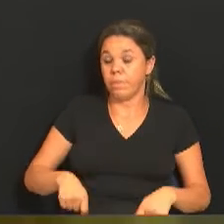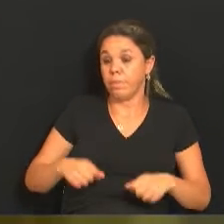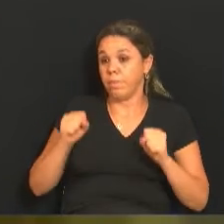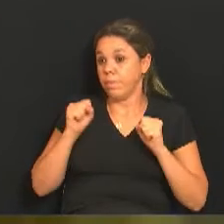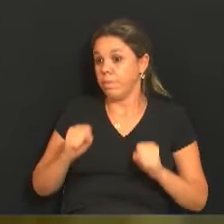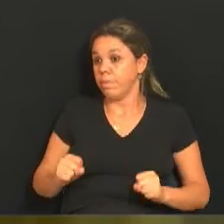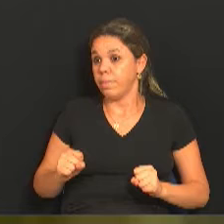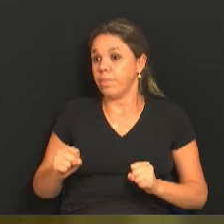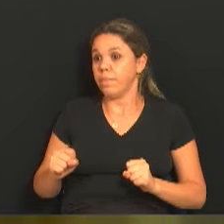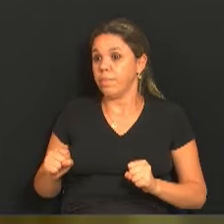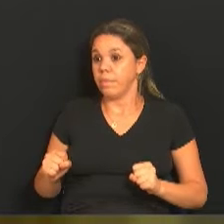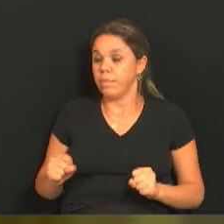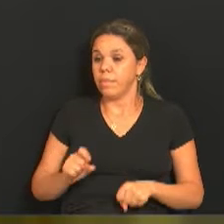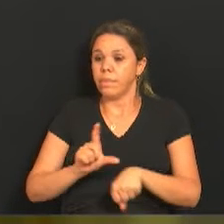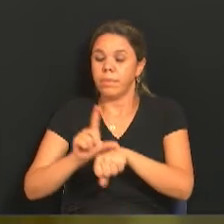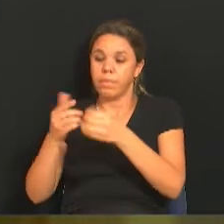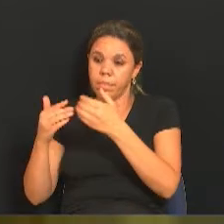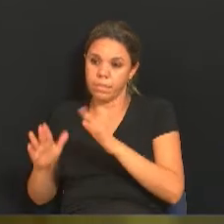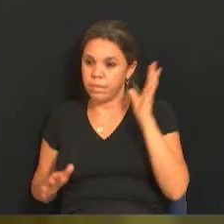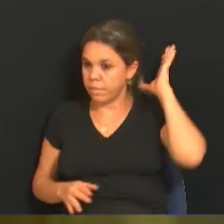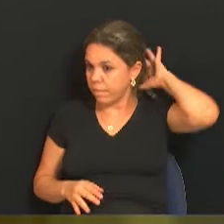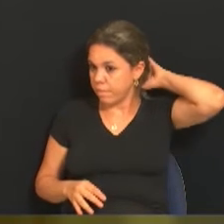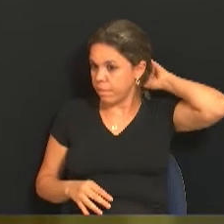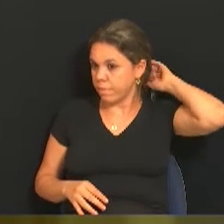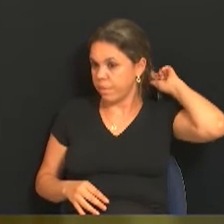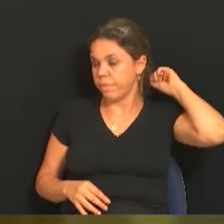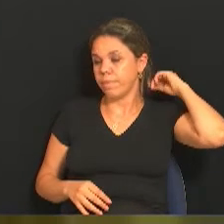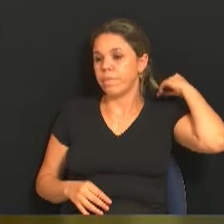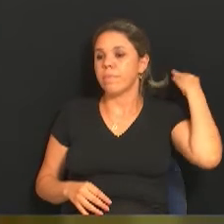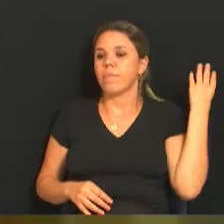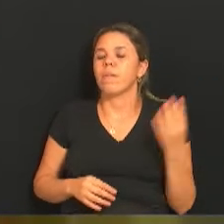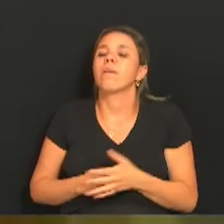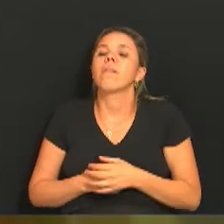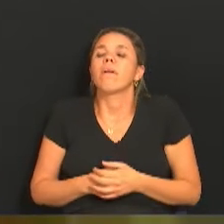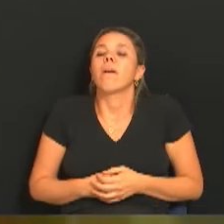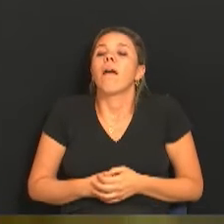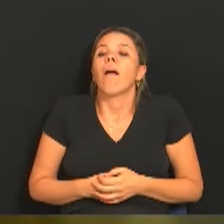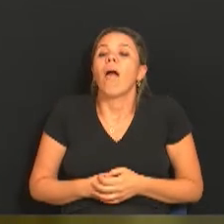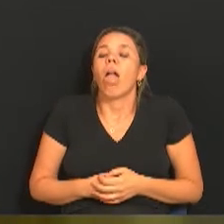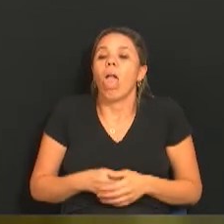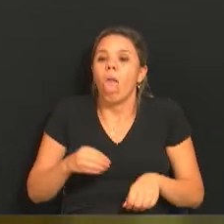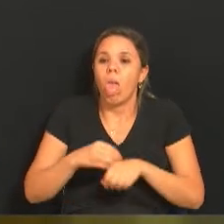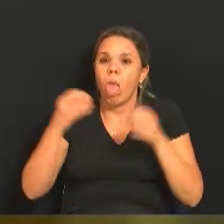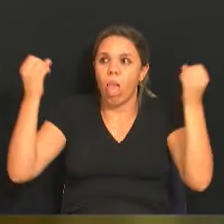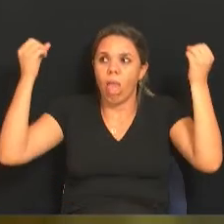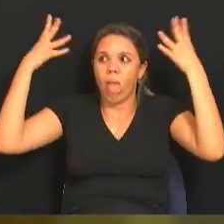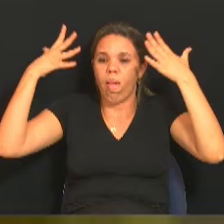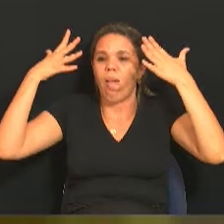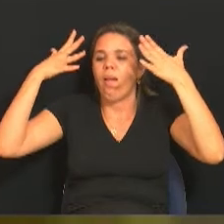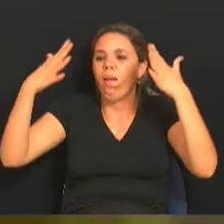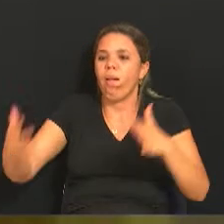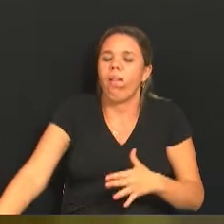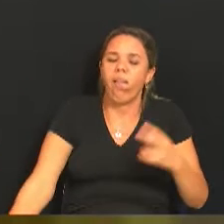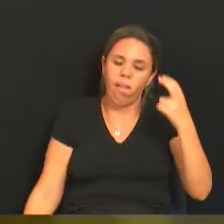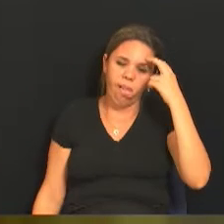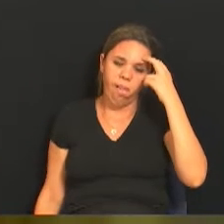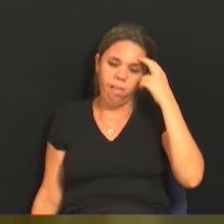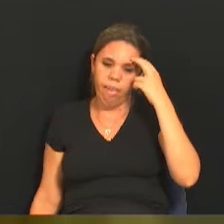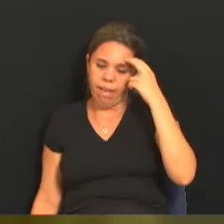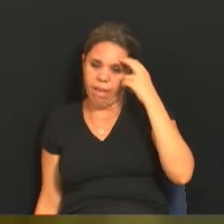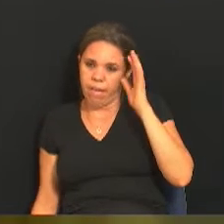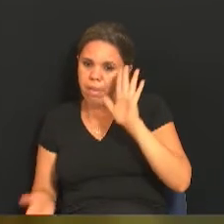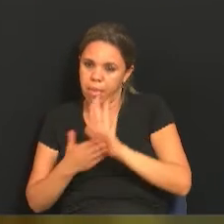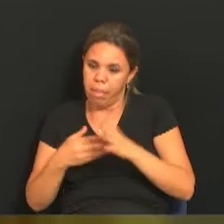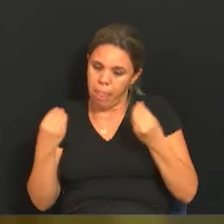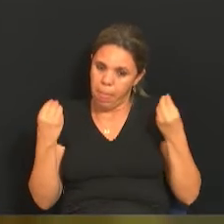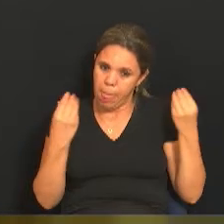ao abrir o comércio, estar organizado à rua, né, nós pensamos quando traz a iluminação, quando traz a cultura, então, que ofertas nós trazemos